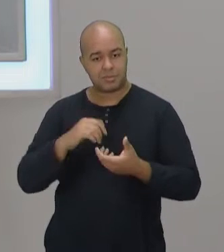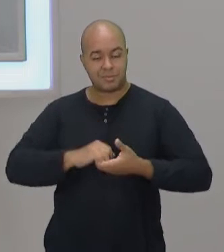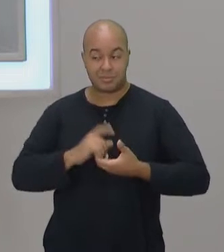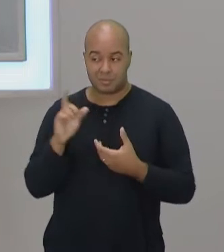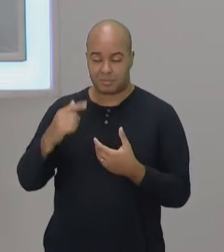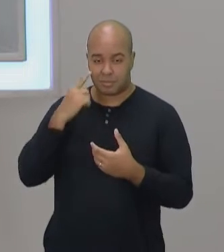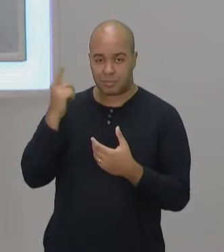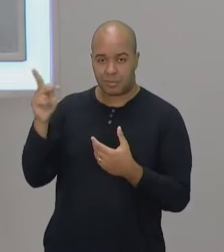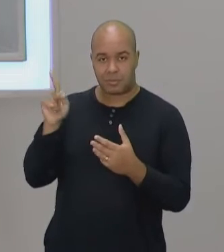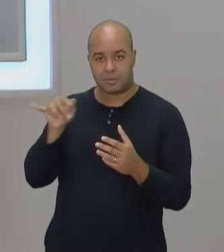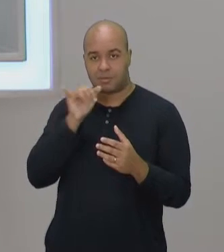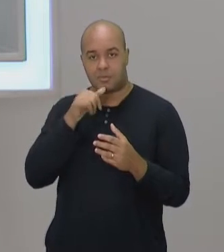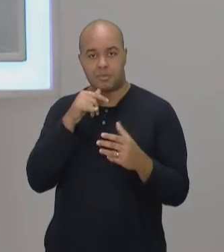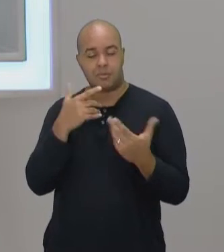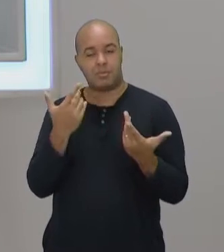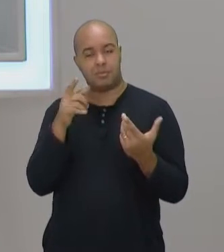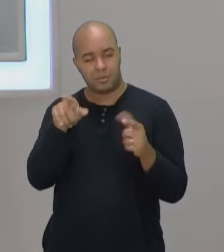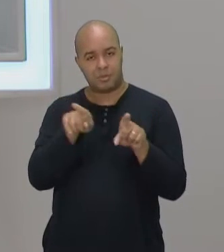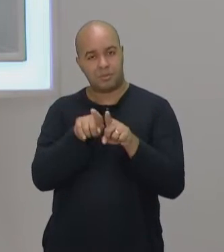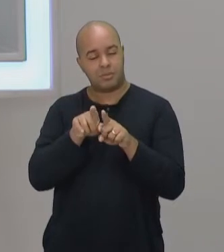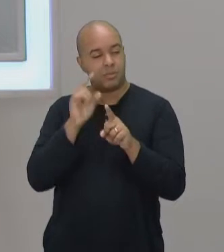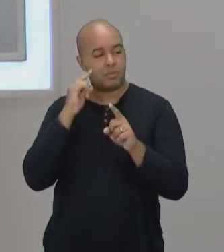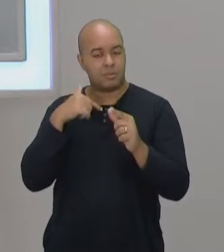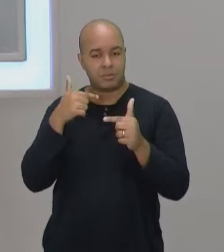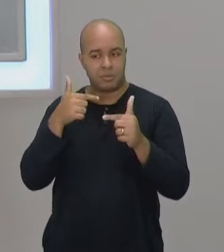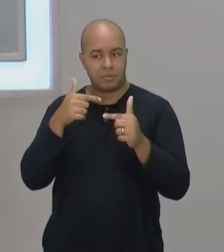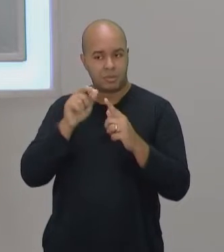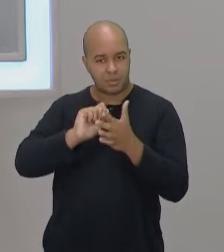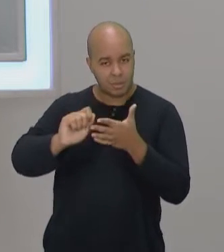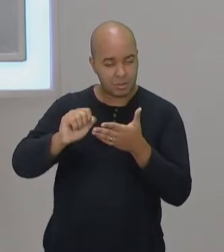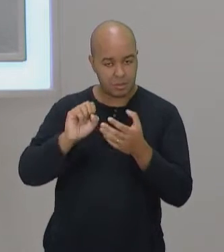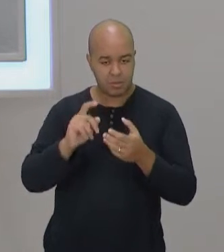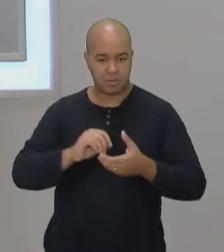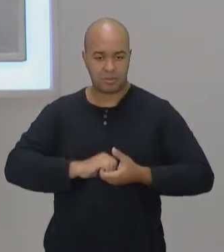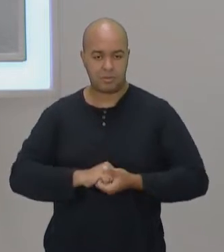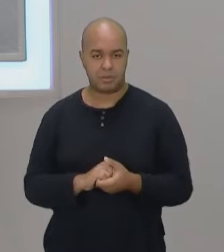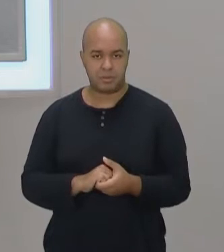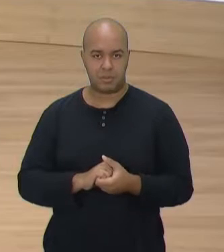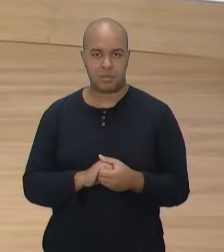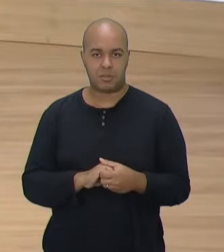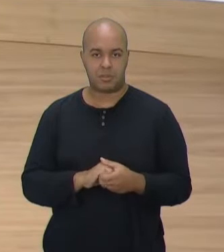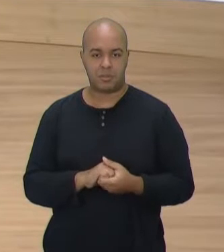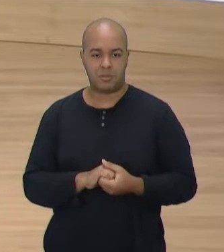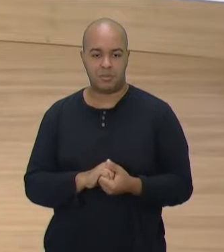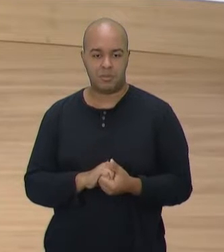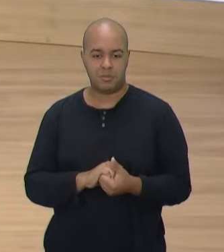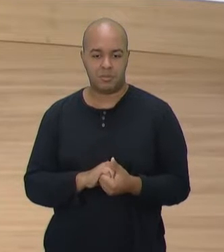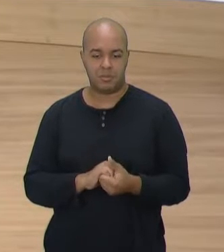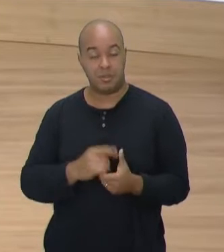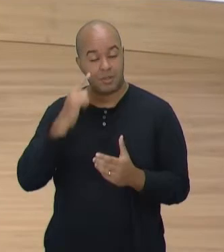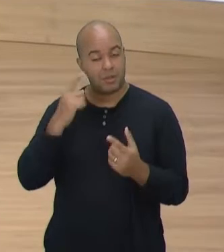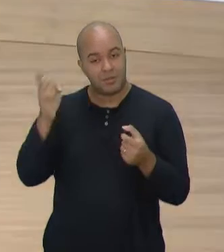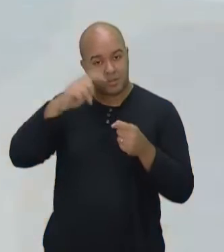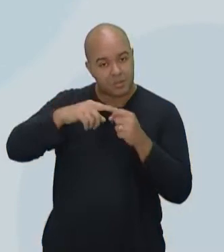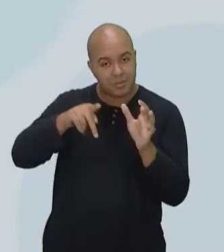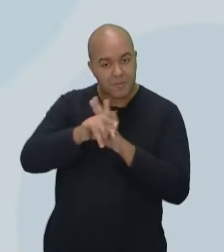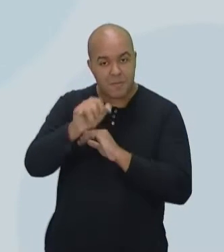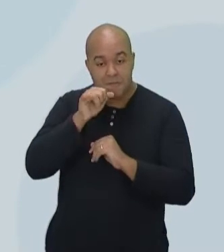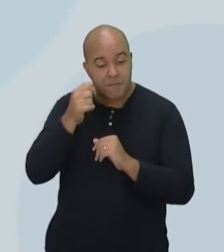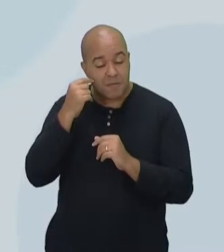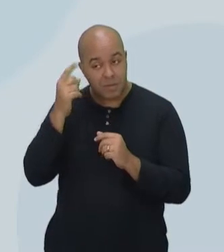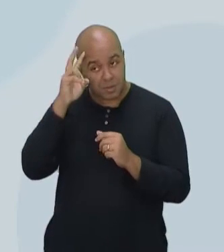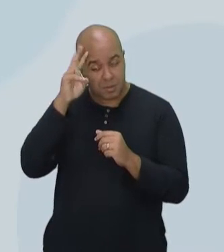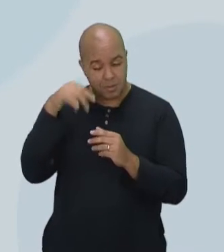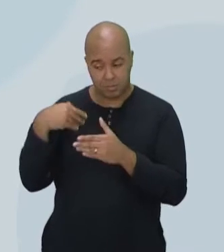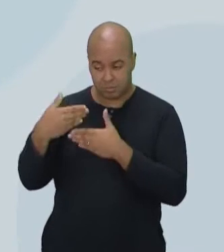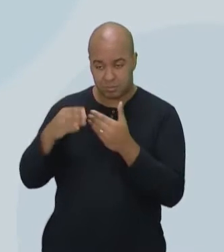isso é fundamental que você tenha o seu diário de bordo. Está bem? Vamos lá. Retomando, sabemos que um